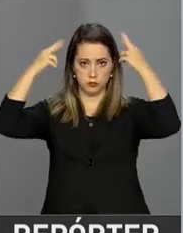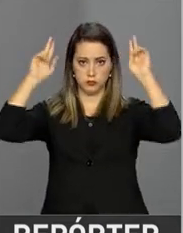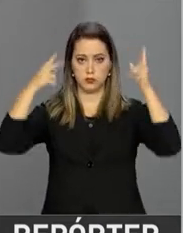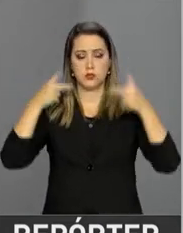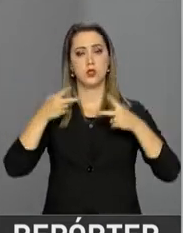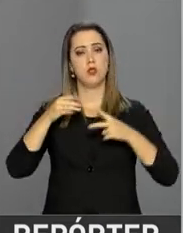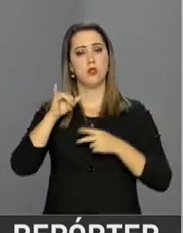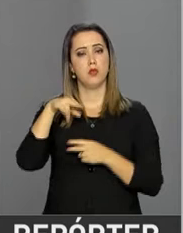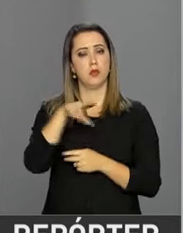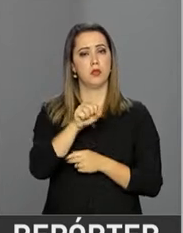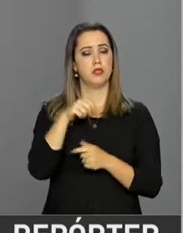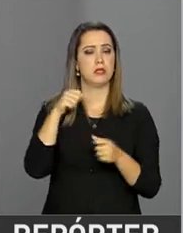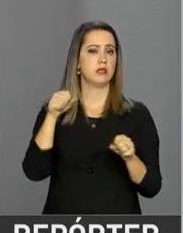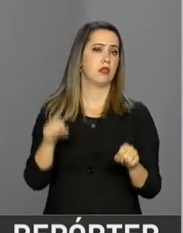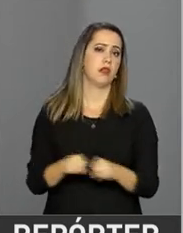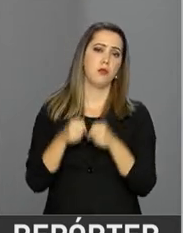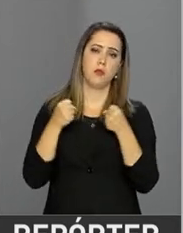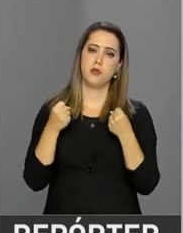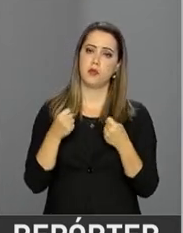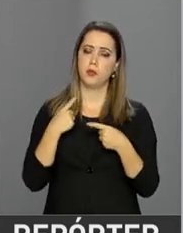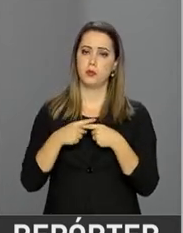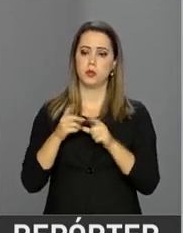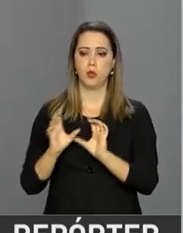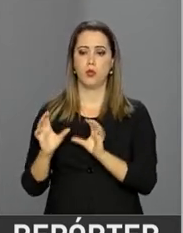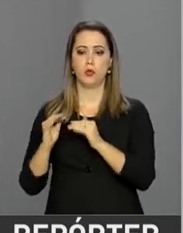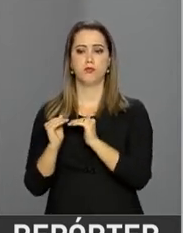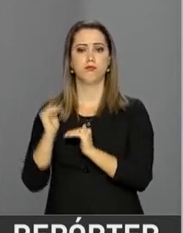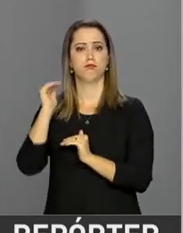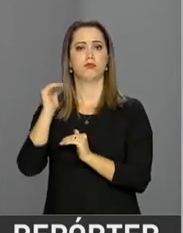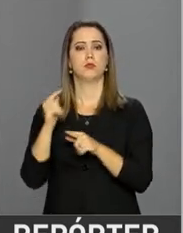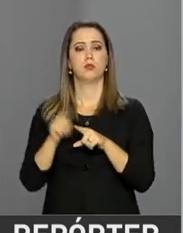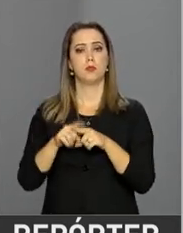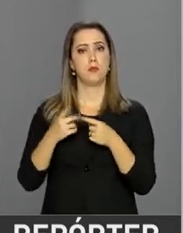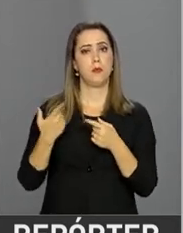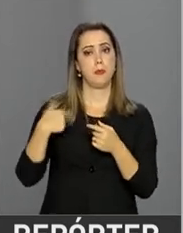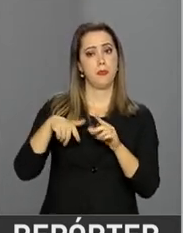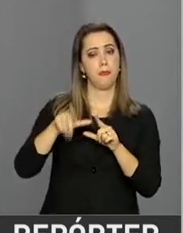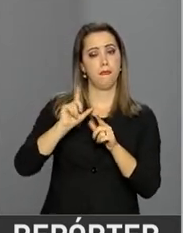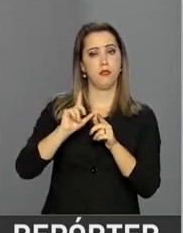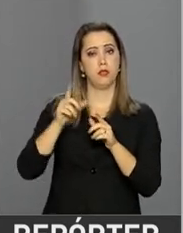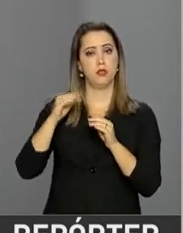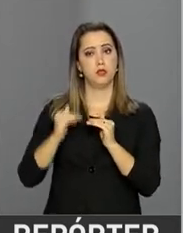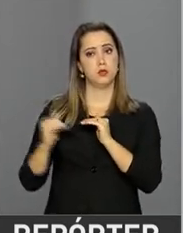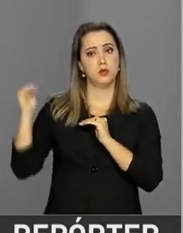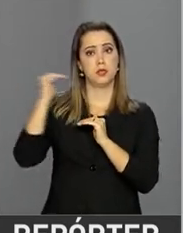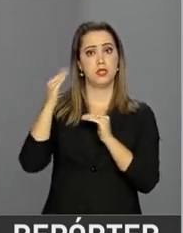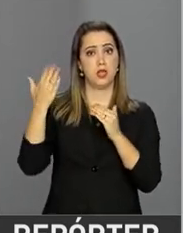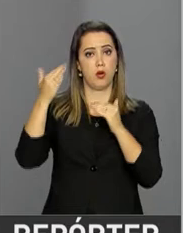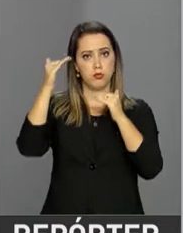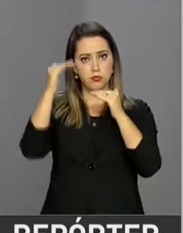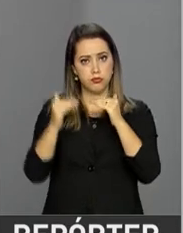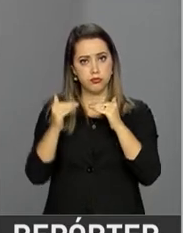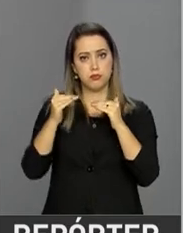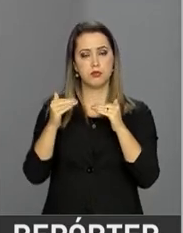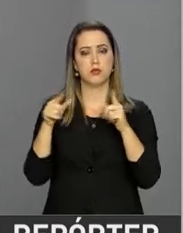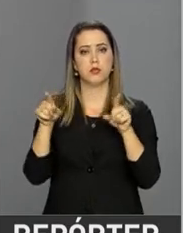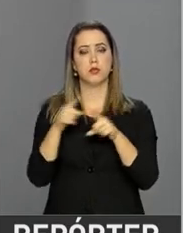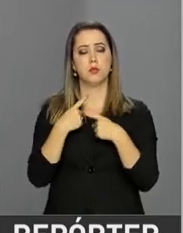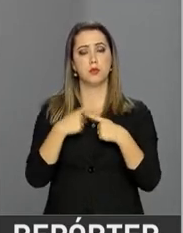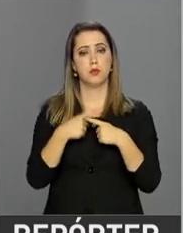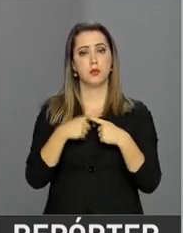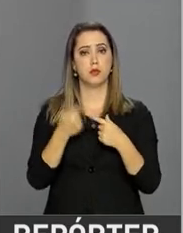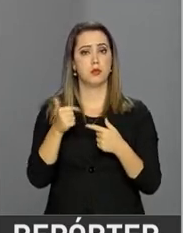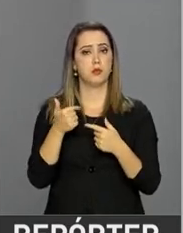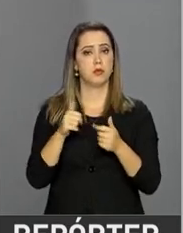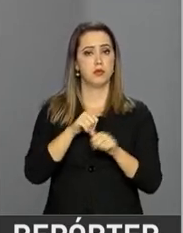quebrou por excesso de privilégios. Suspenderam e depois baixaram os benefícios. Isso ocorreu porque não